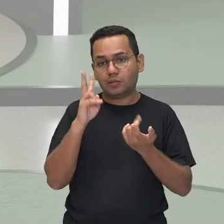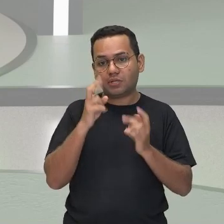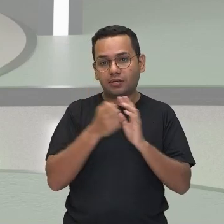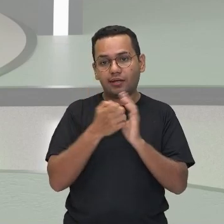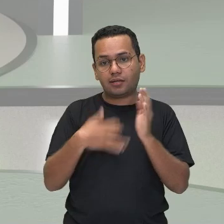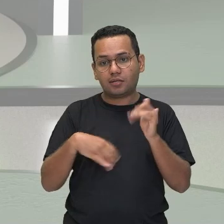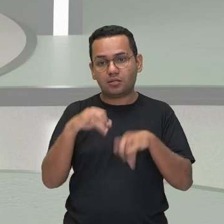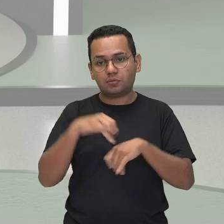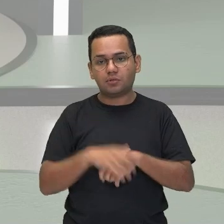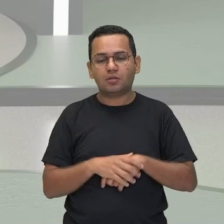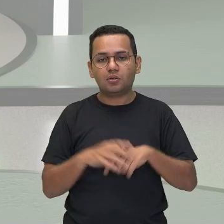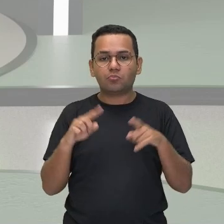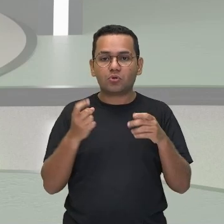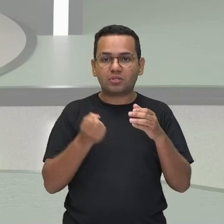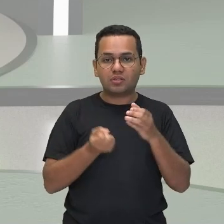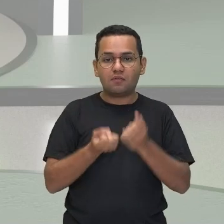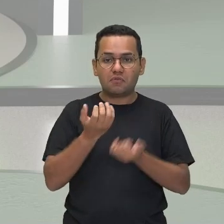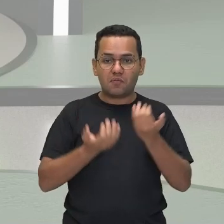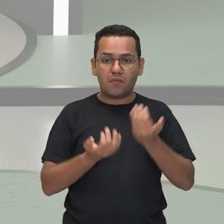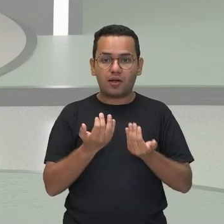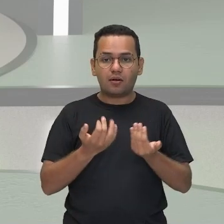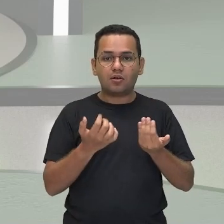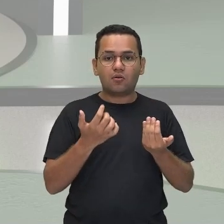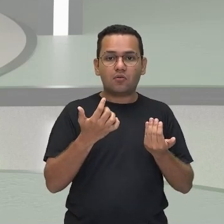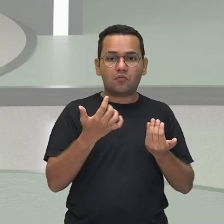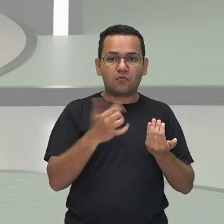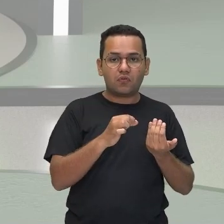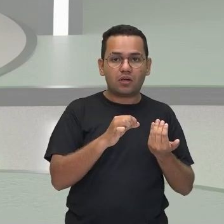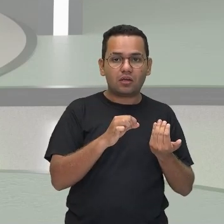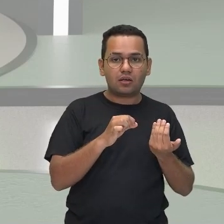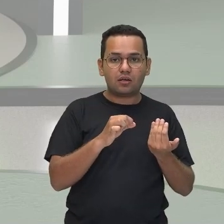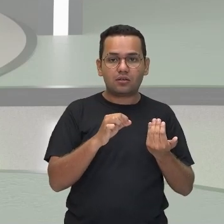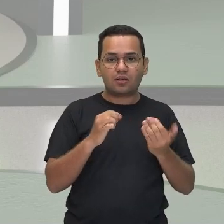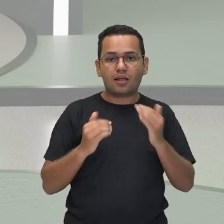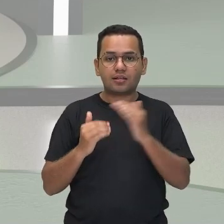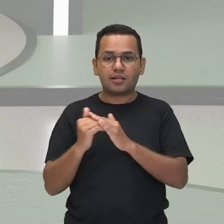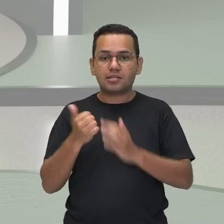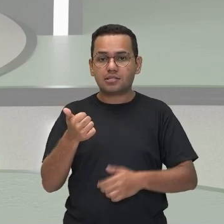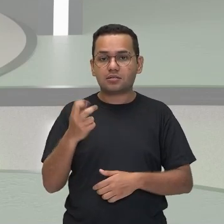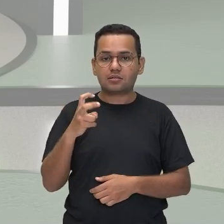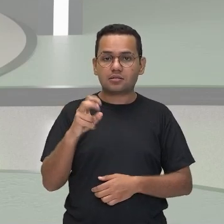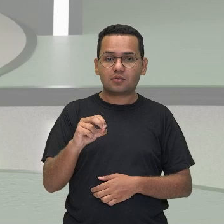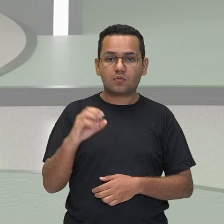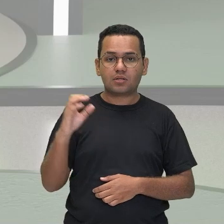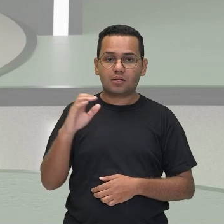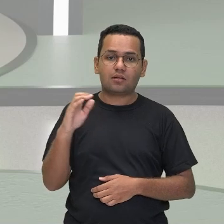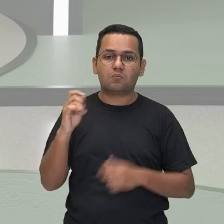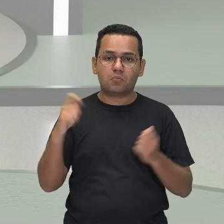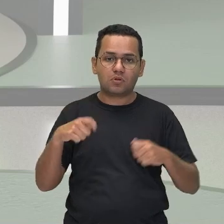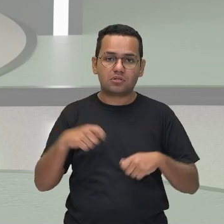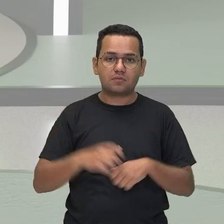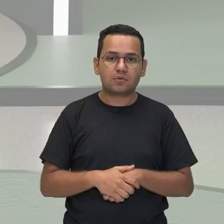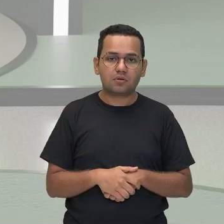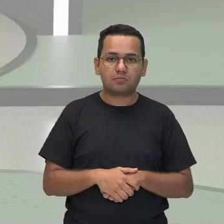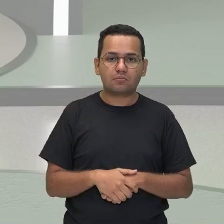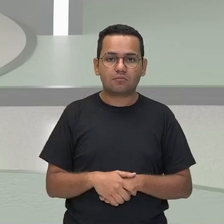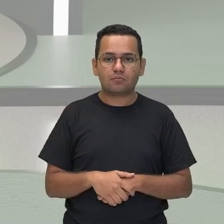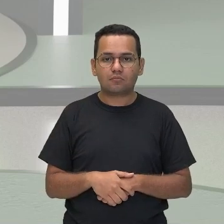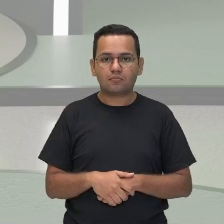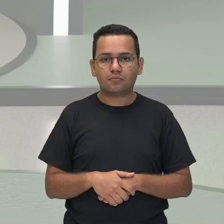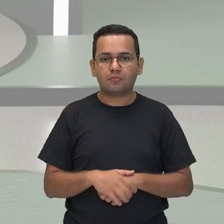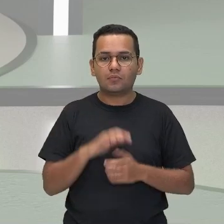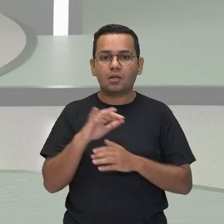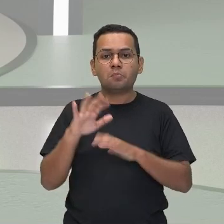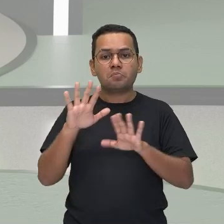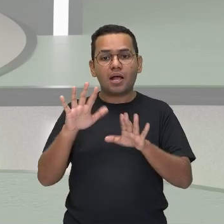de destilação entre 20 e 150 graus Celsius, e aí já dá para separar eles, tá bom? A